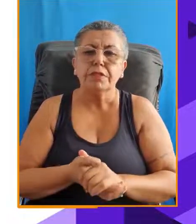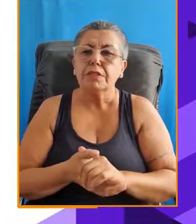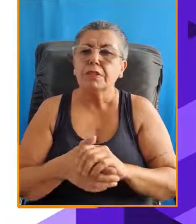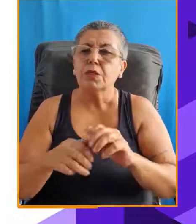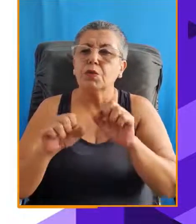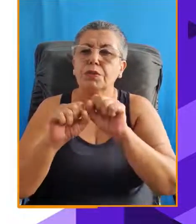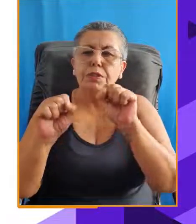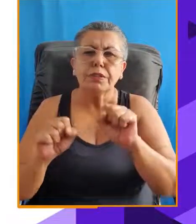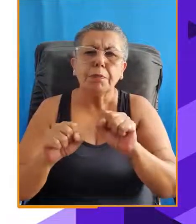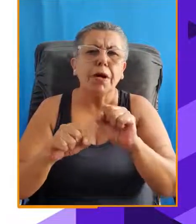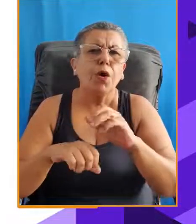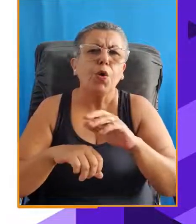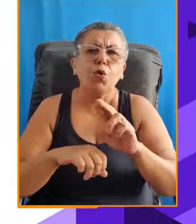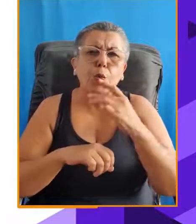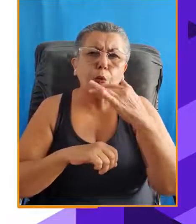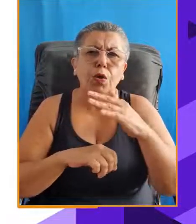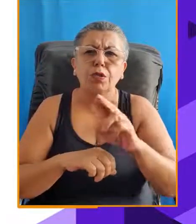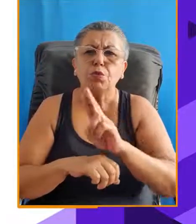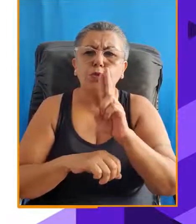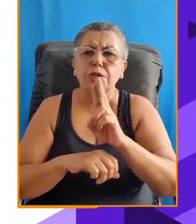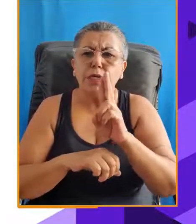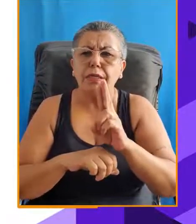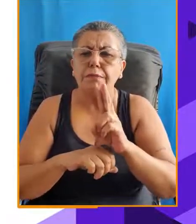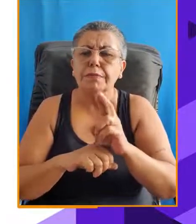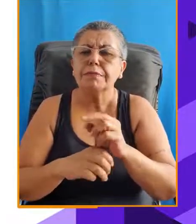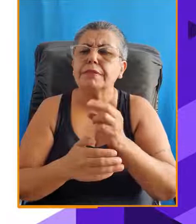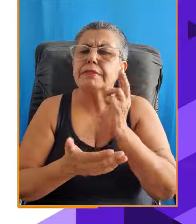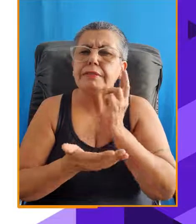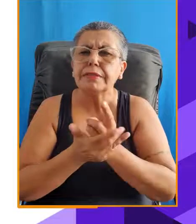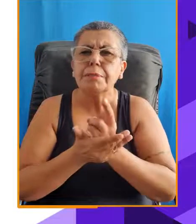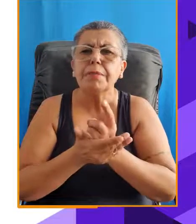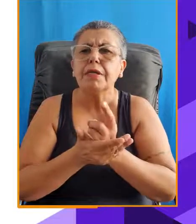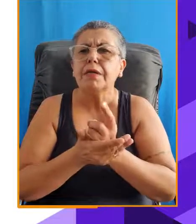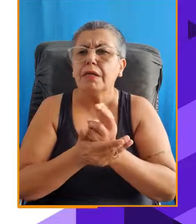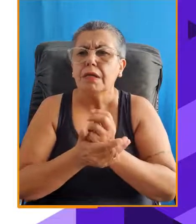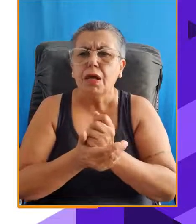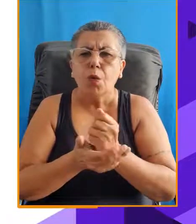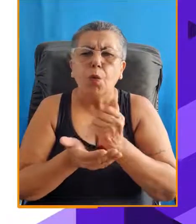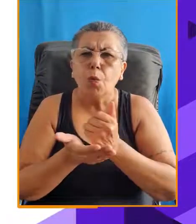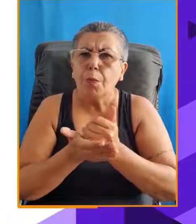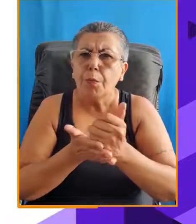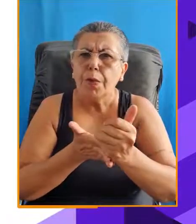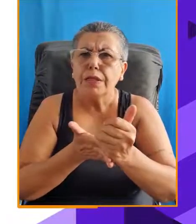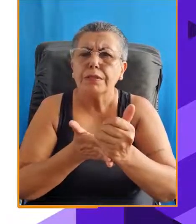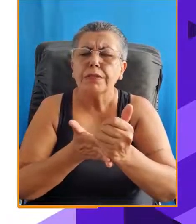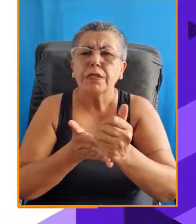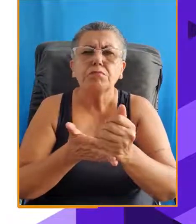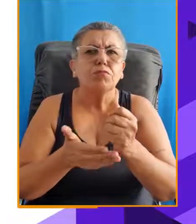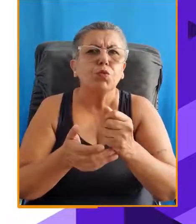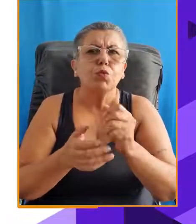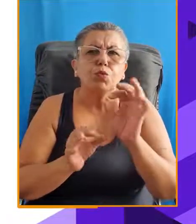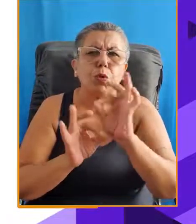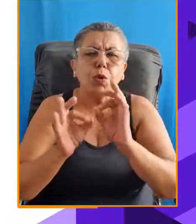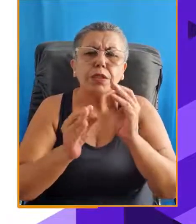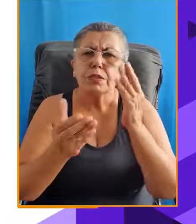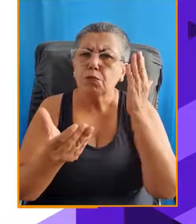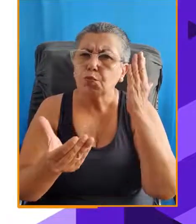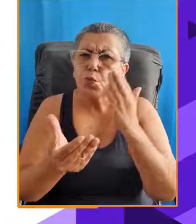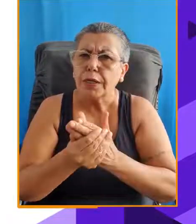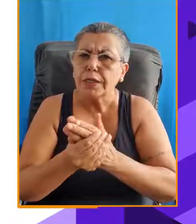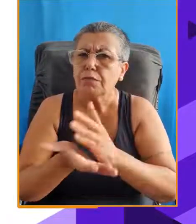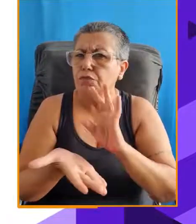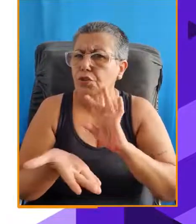sistema de cores utilizado em um layout deve ser determinado logo no início da preparação do arquivo